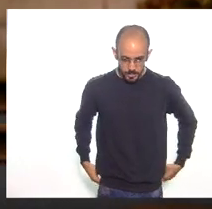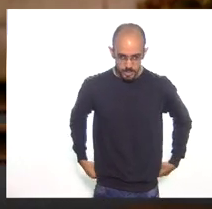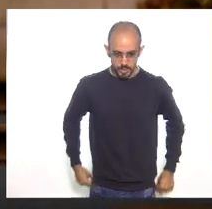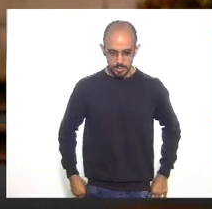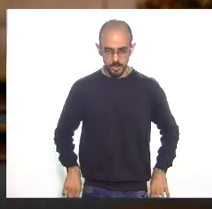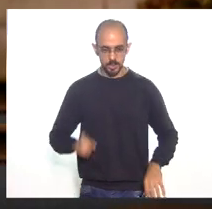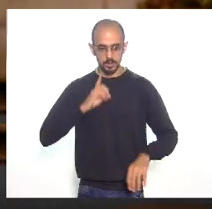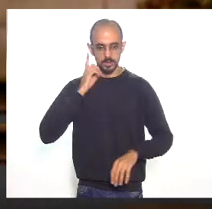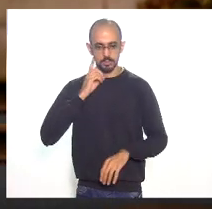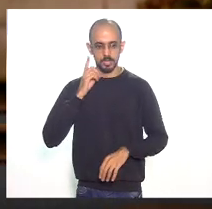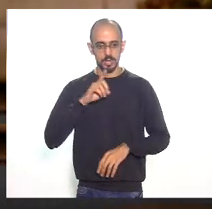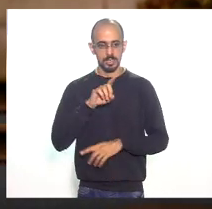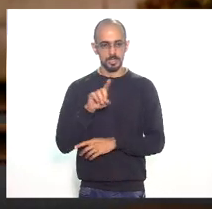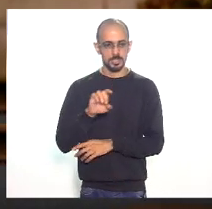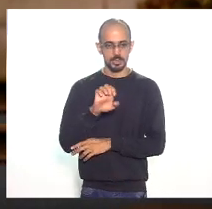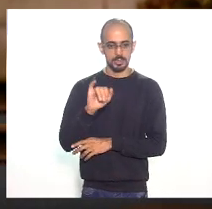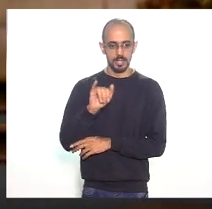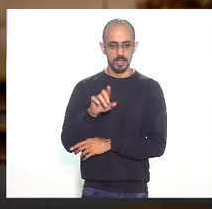Deputada Zeidã.